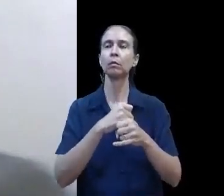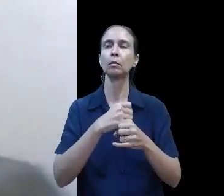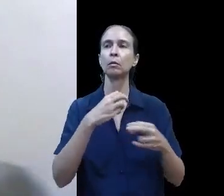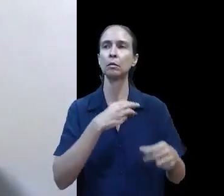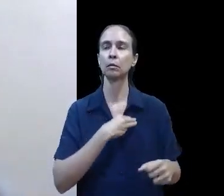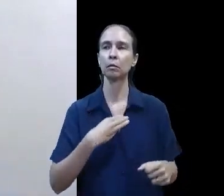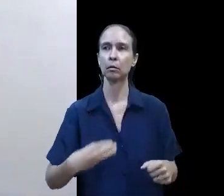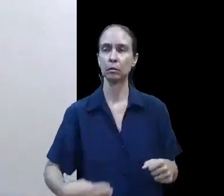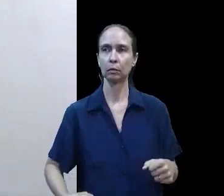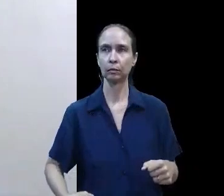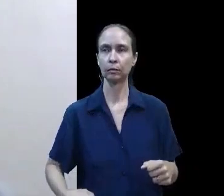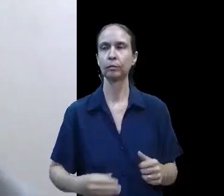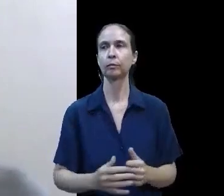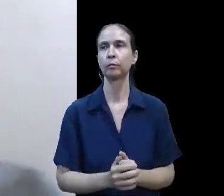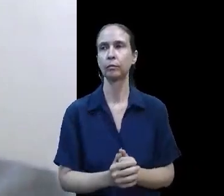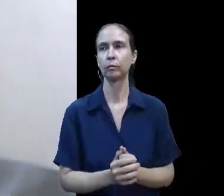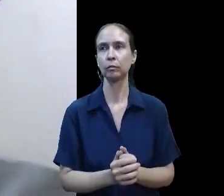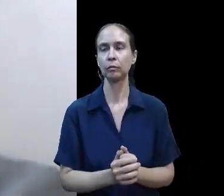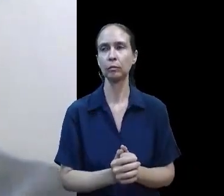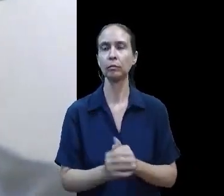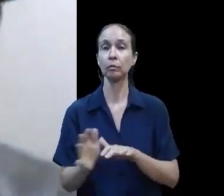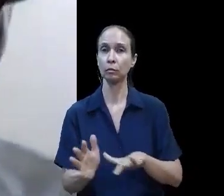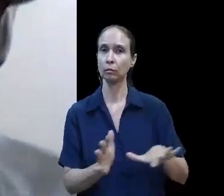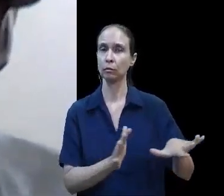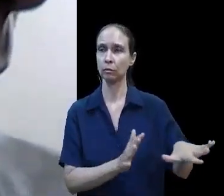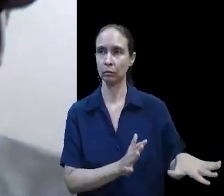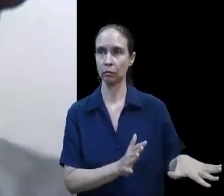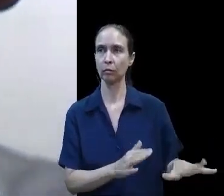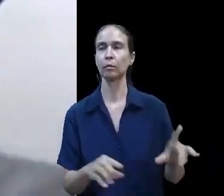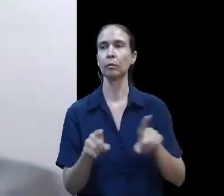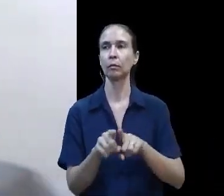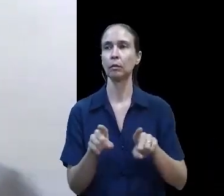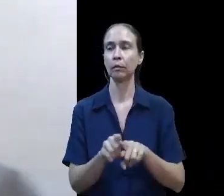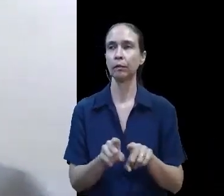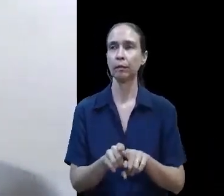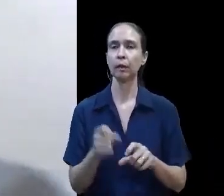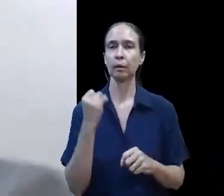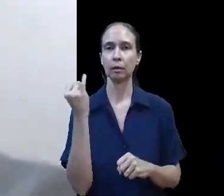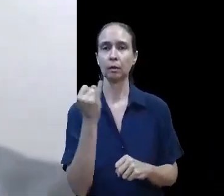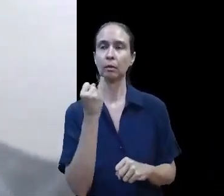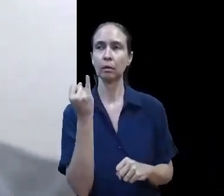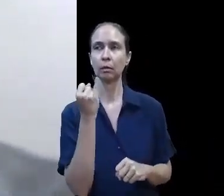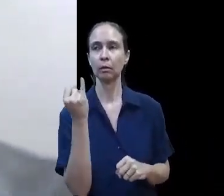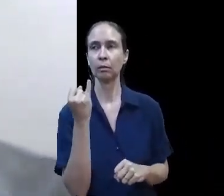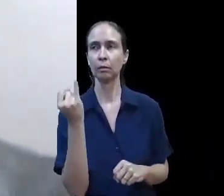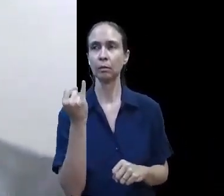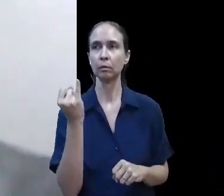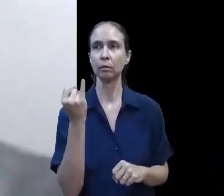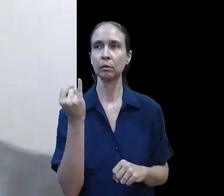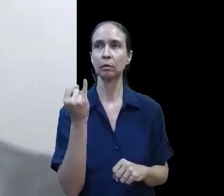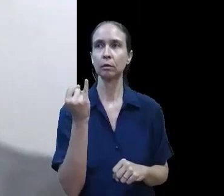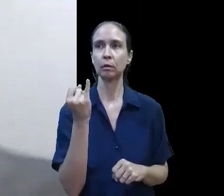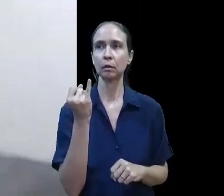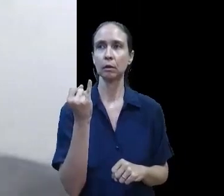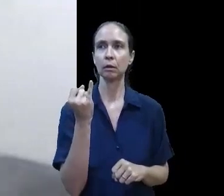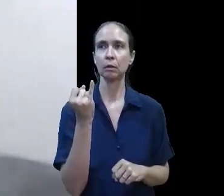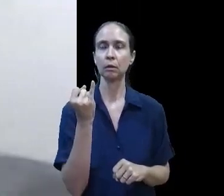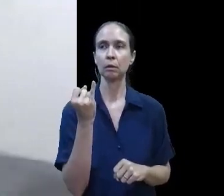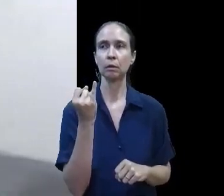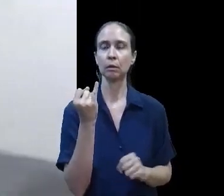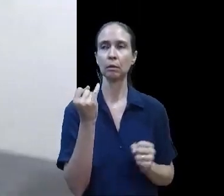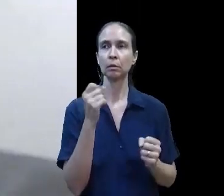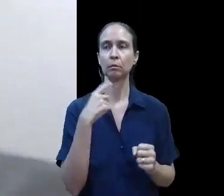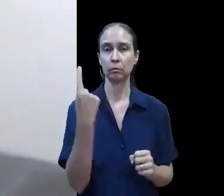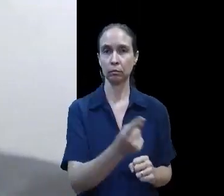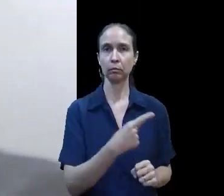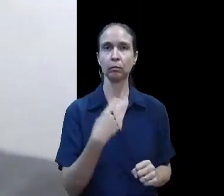O outro passo que eu considero importante nesse trabalho foi que a gente